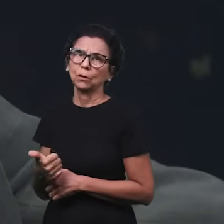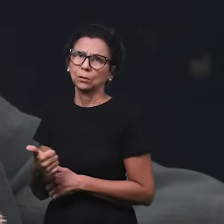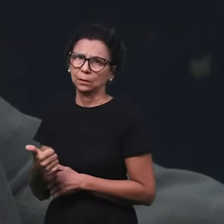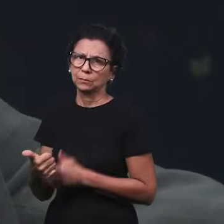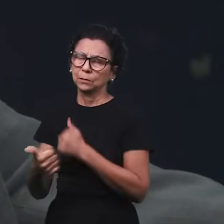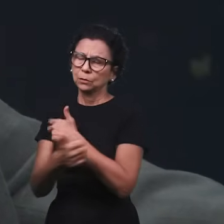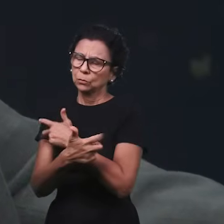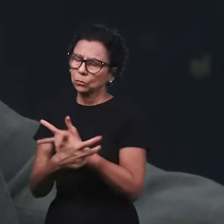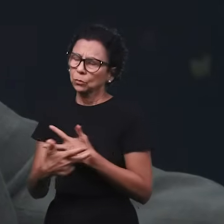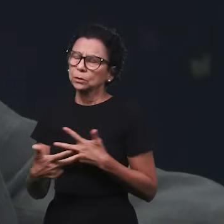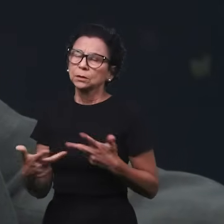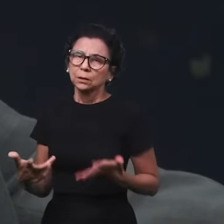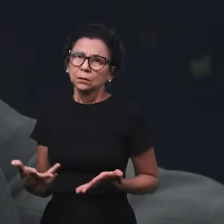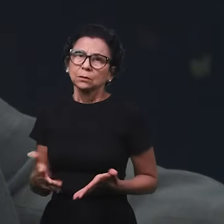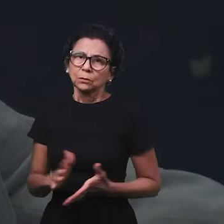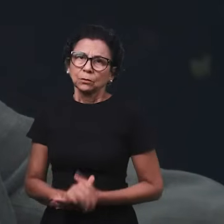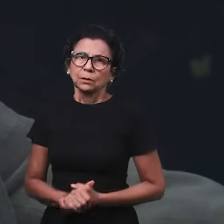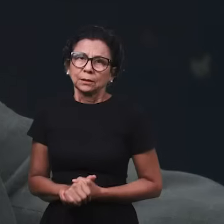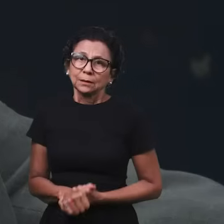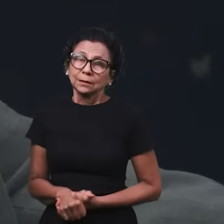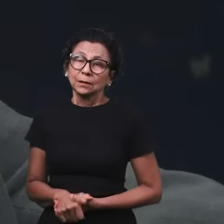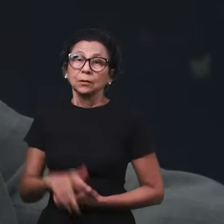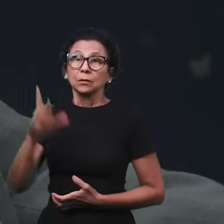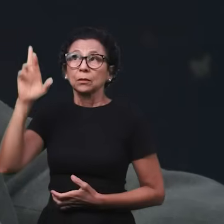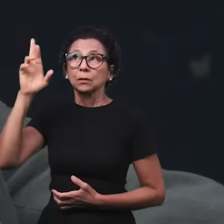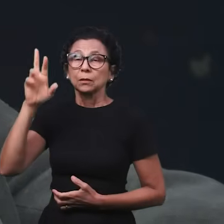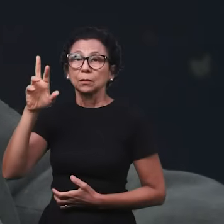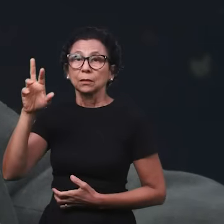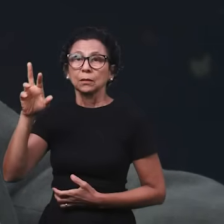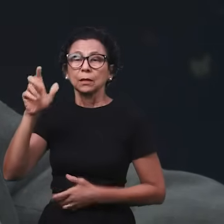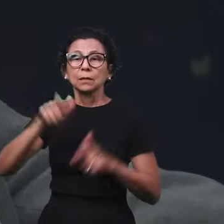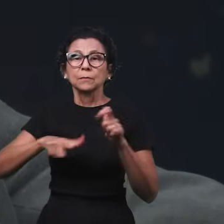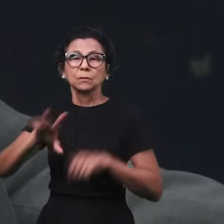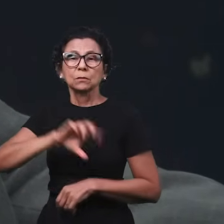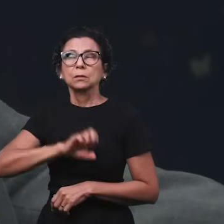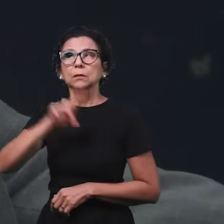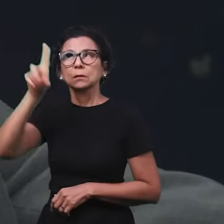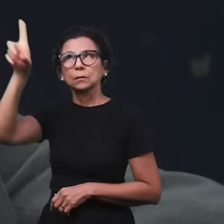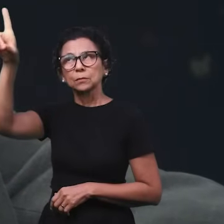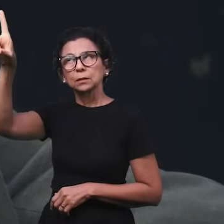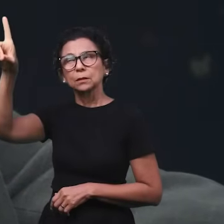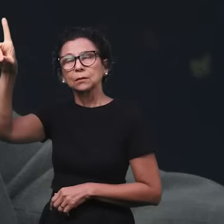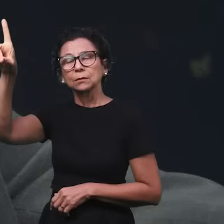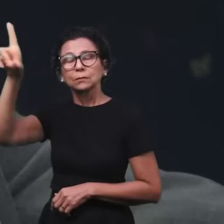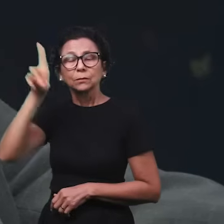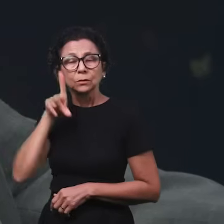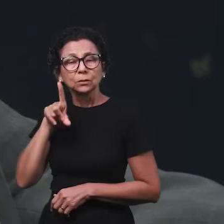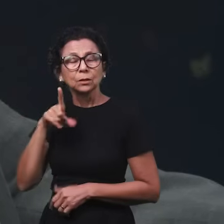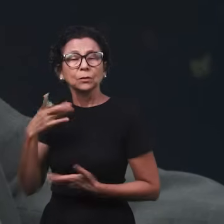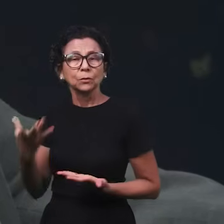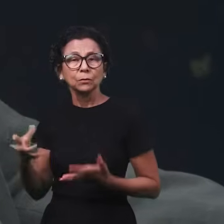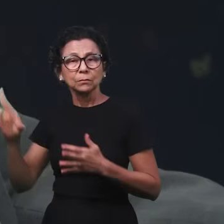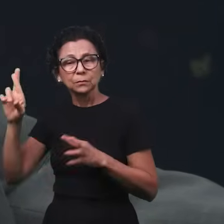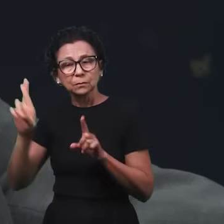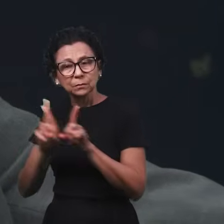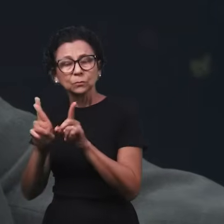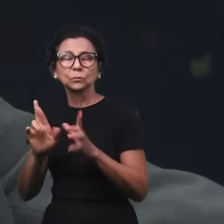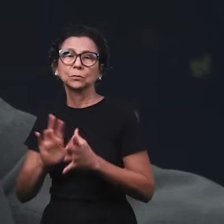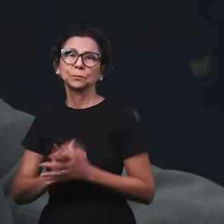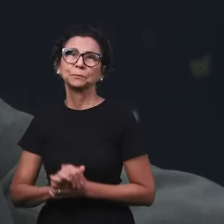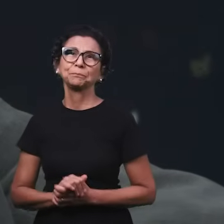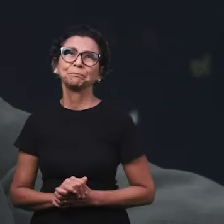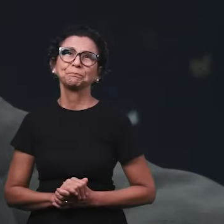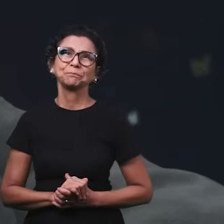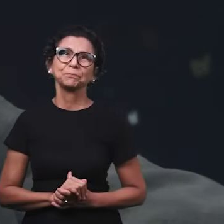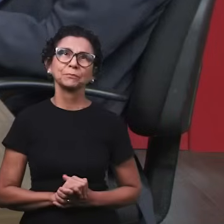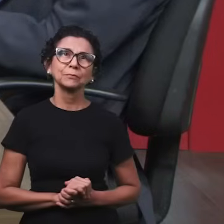as coisas cooperam para o bem daqueles que amam a Deus. Então, o Senhor não vai revelar nada de ruim para nós, muito pelo contrário. Tudo que vem do Senhor é bom.